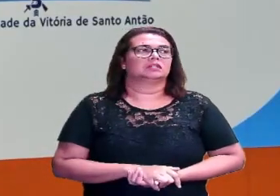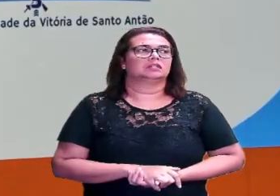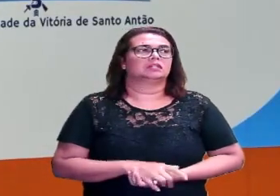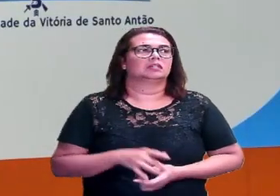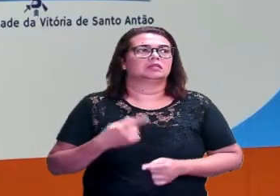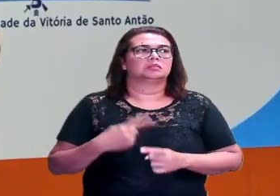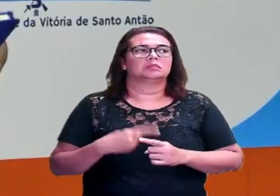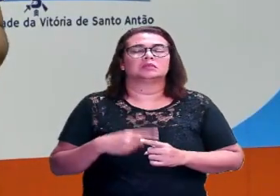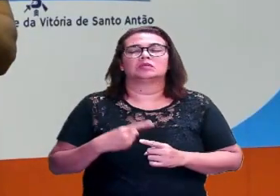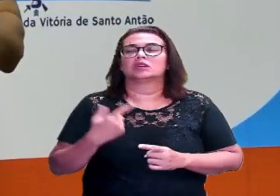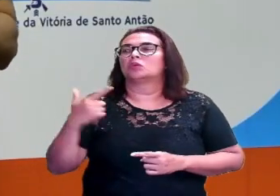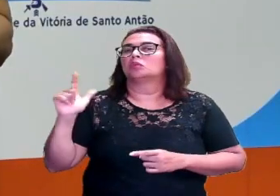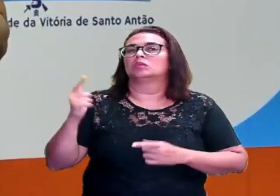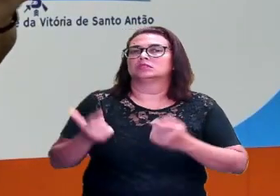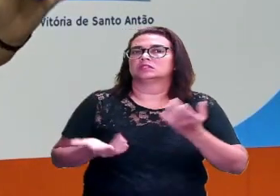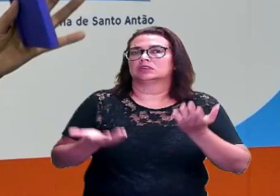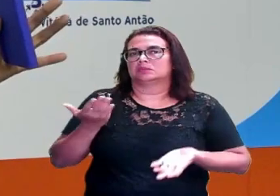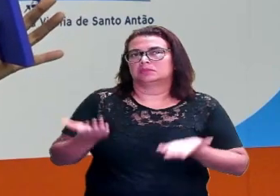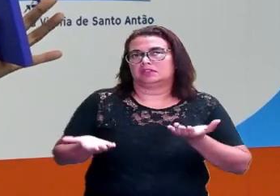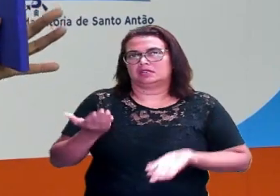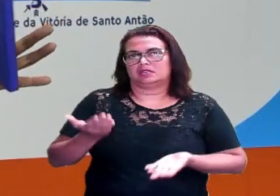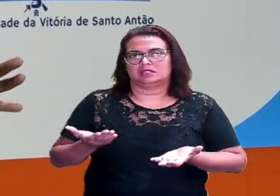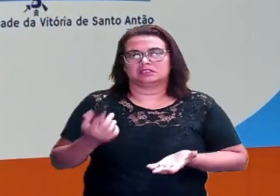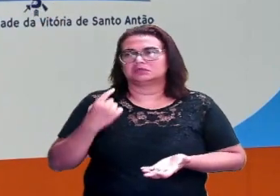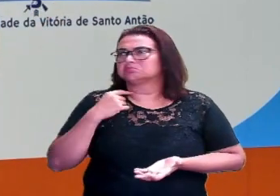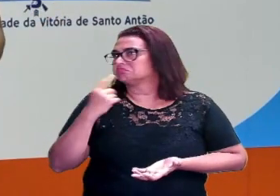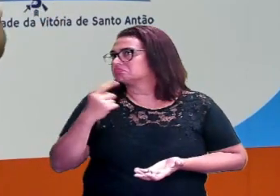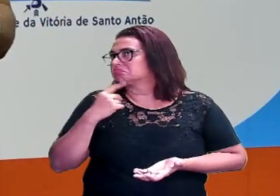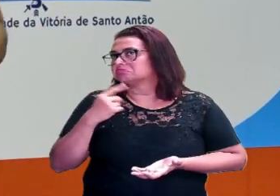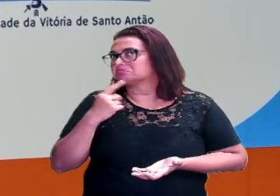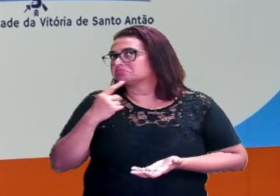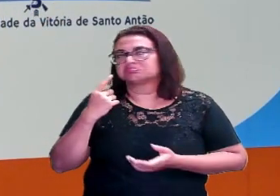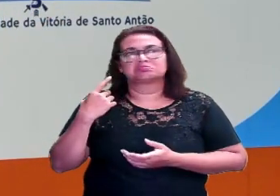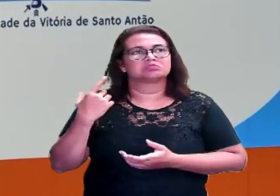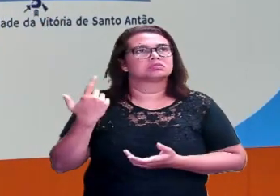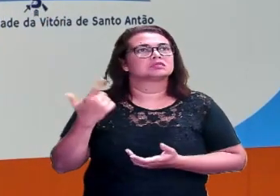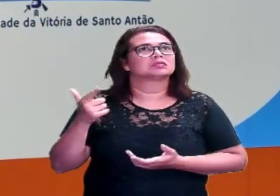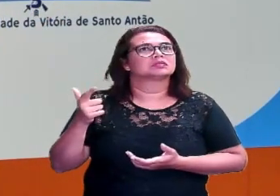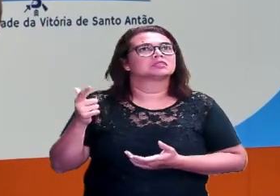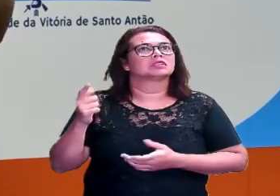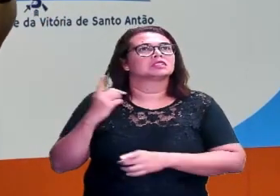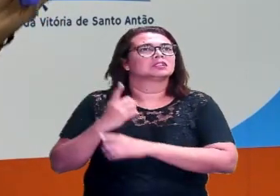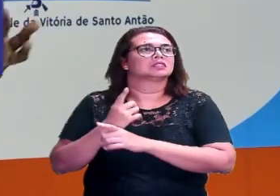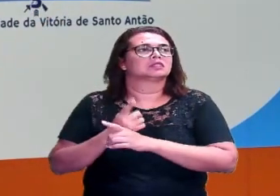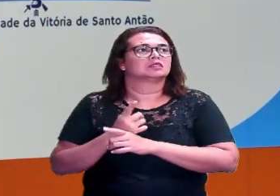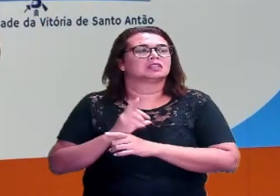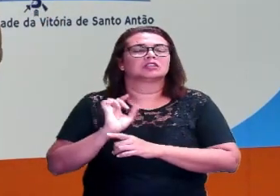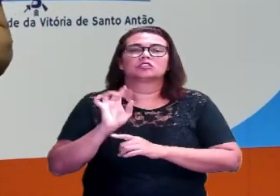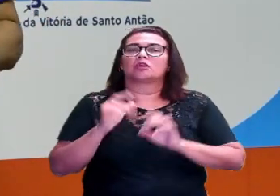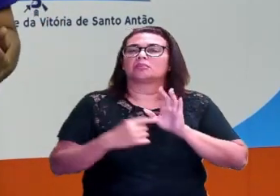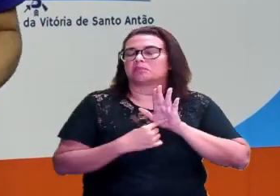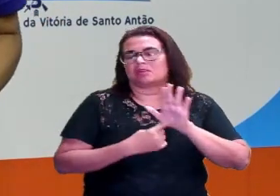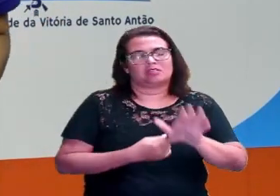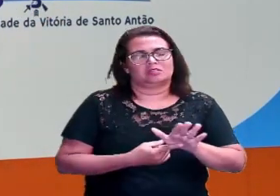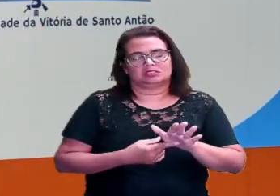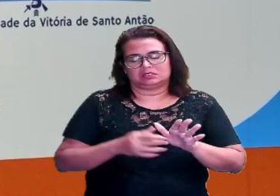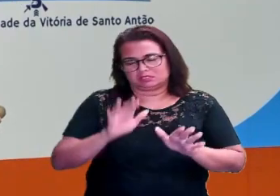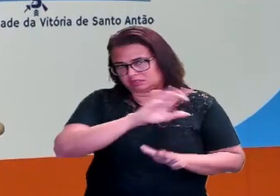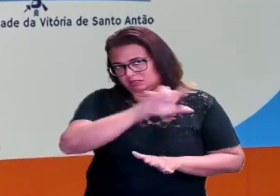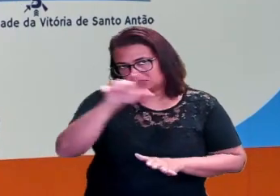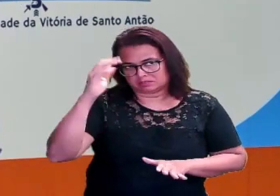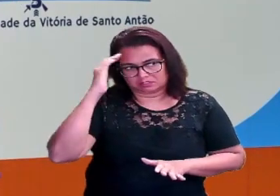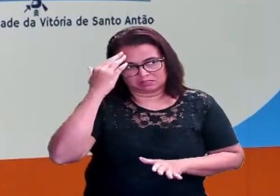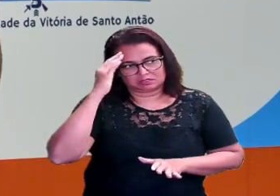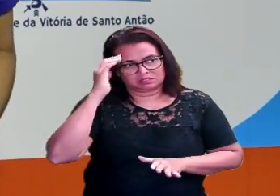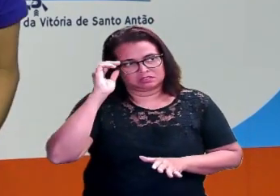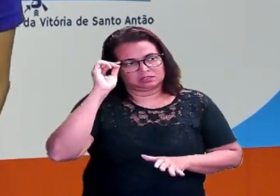a outra balança? Porque não consegui encontrá-la, então essa aqui trazia um pouco da noção do que a gente precisava